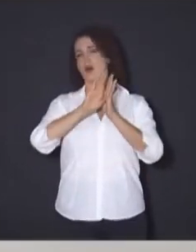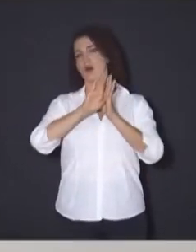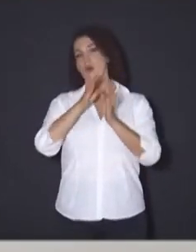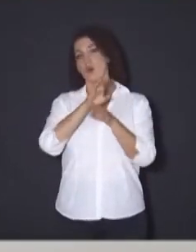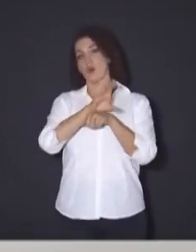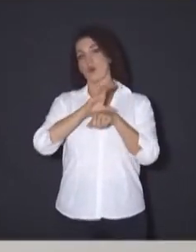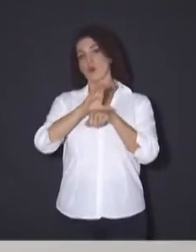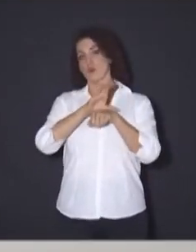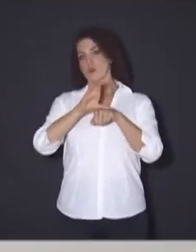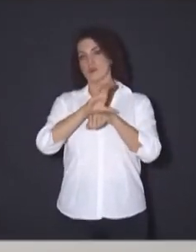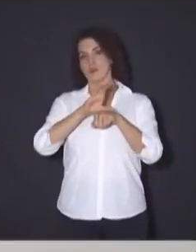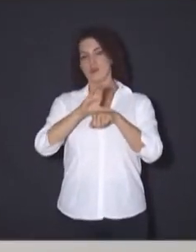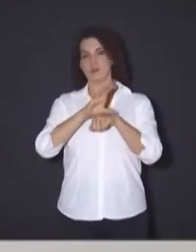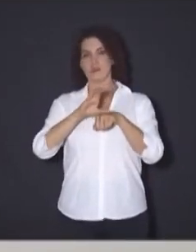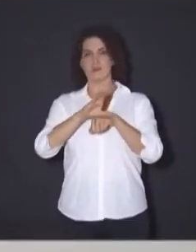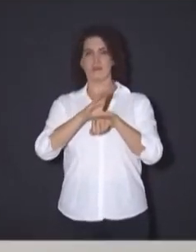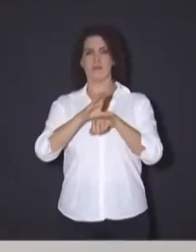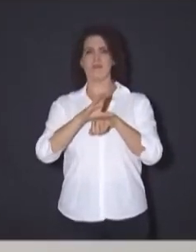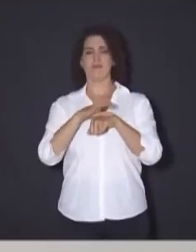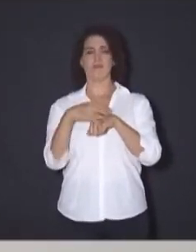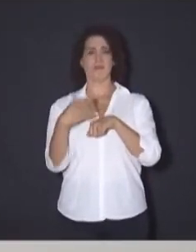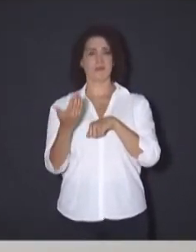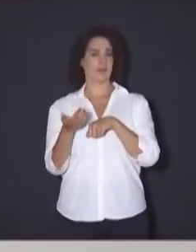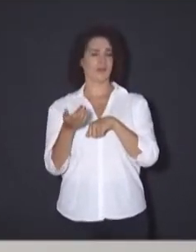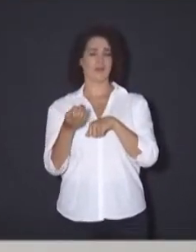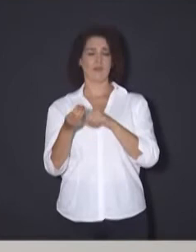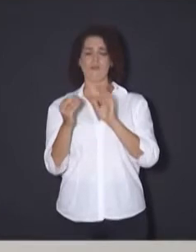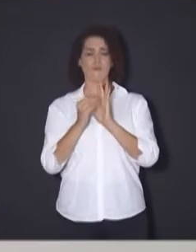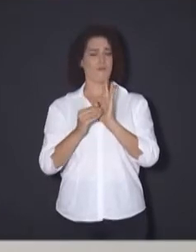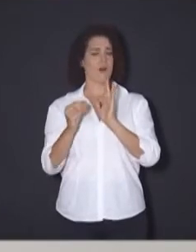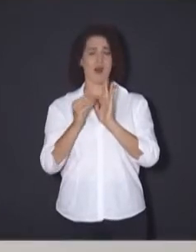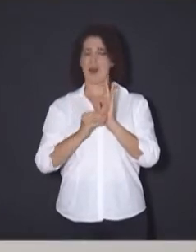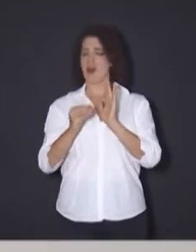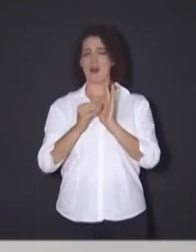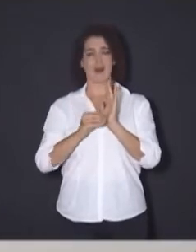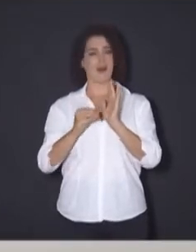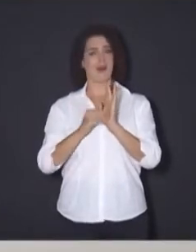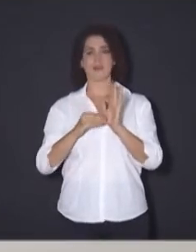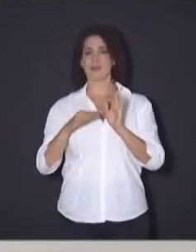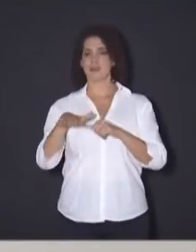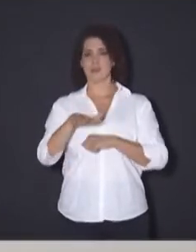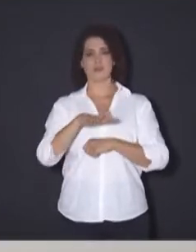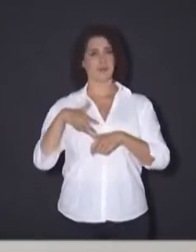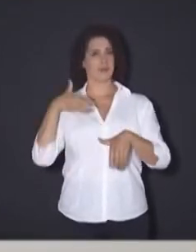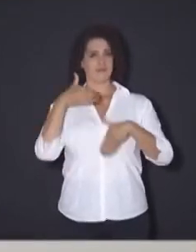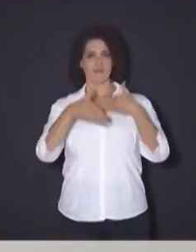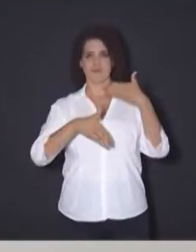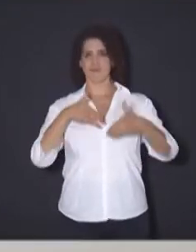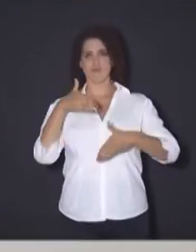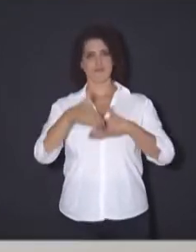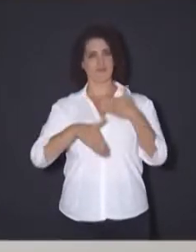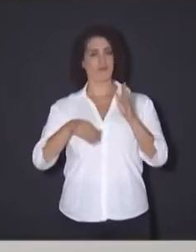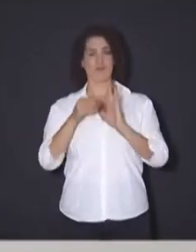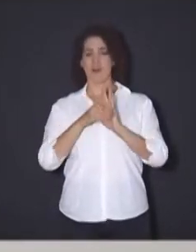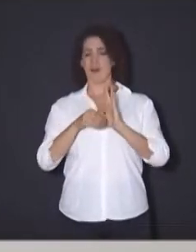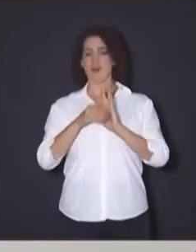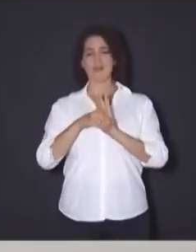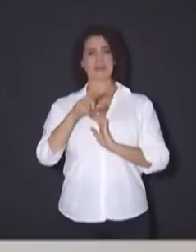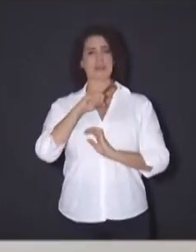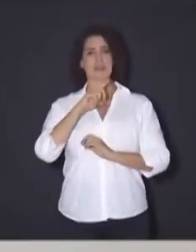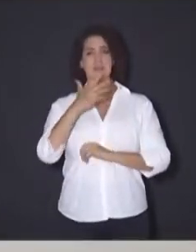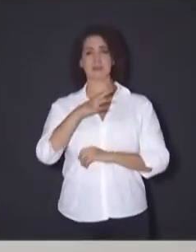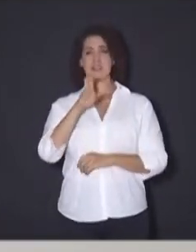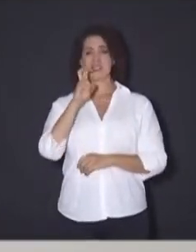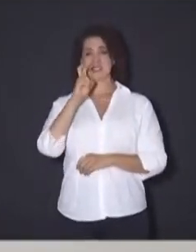ou seja não falta espaço de participação desse país nós temos nesse país mais de cinco